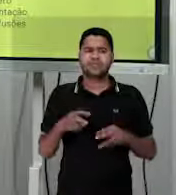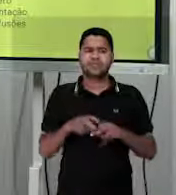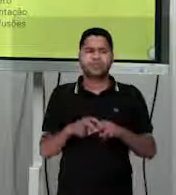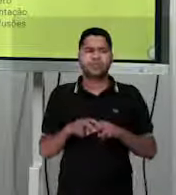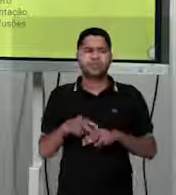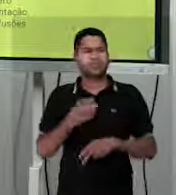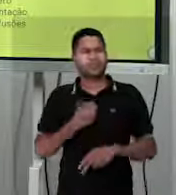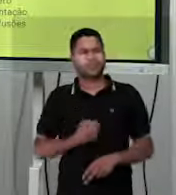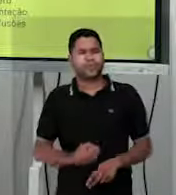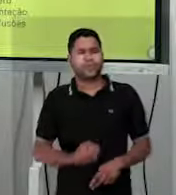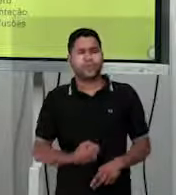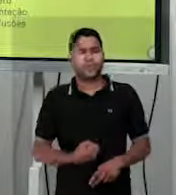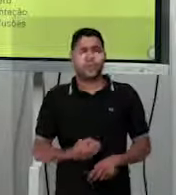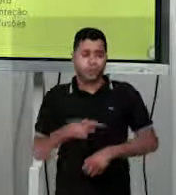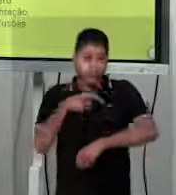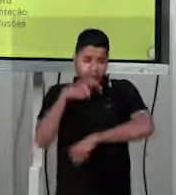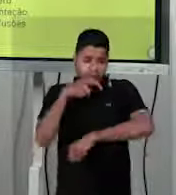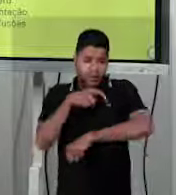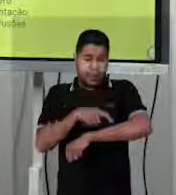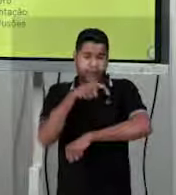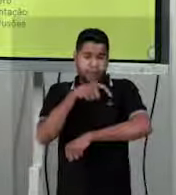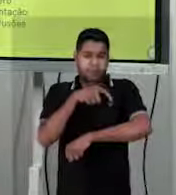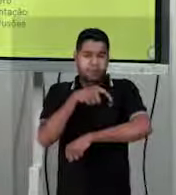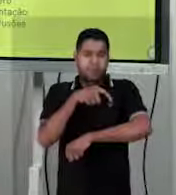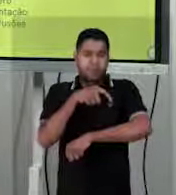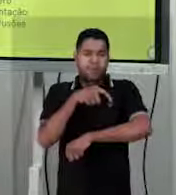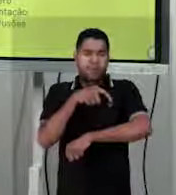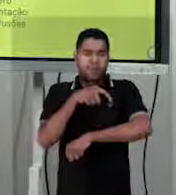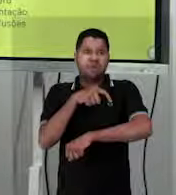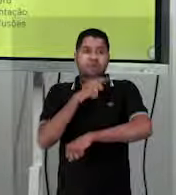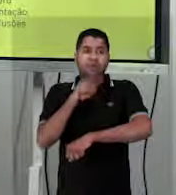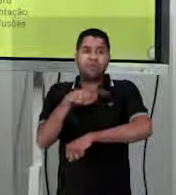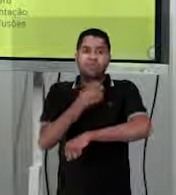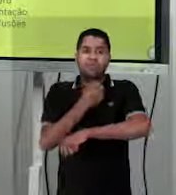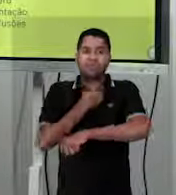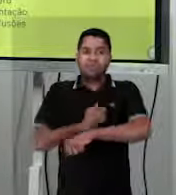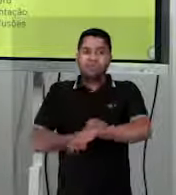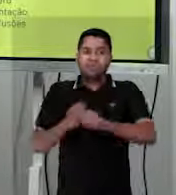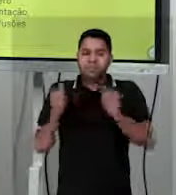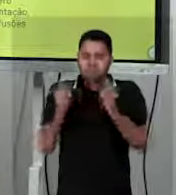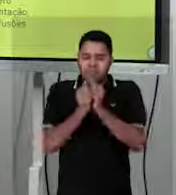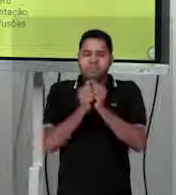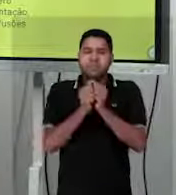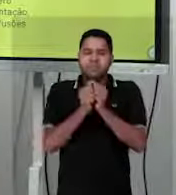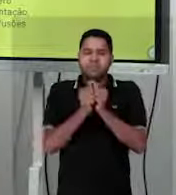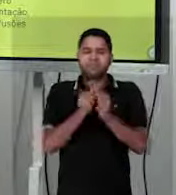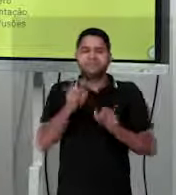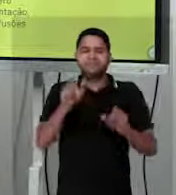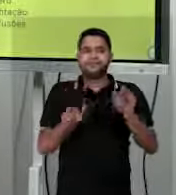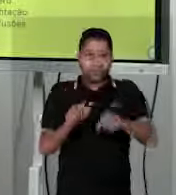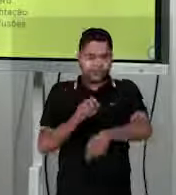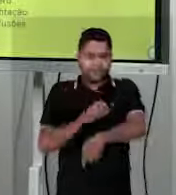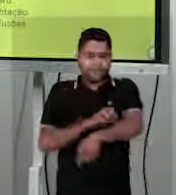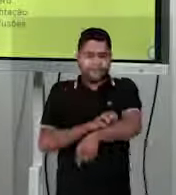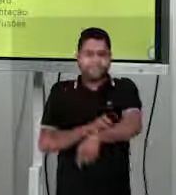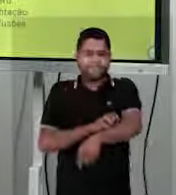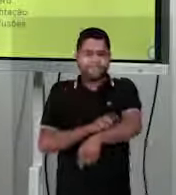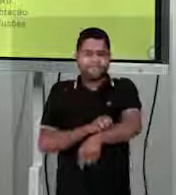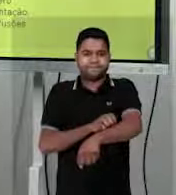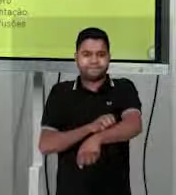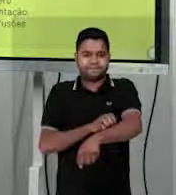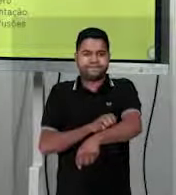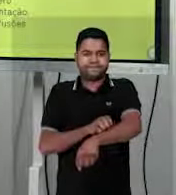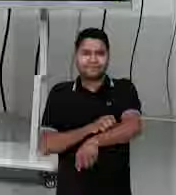defecação? Então, ele pica a pessoa, ele defeca logo em seguida, a pessoa vai coçar, quando ela vai